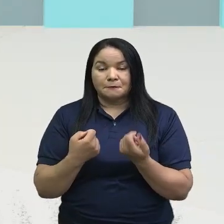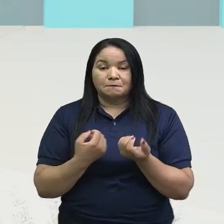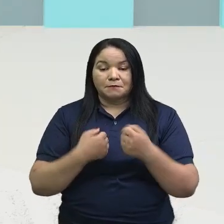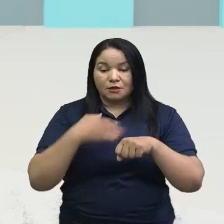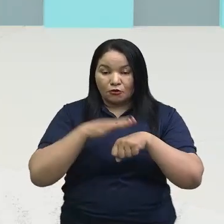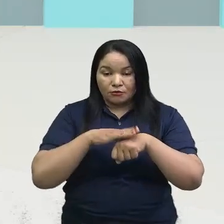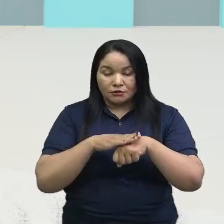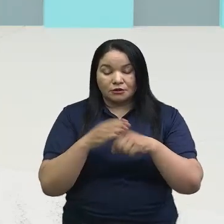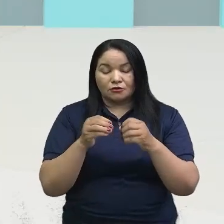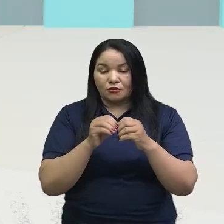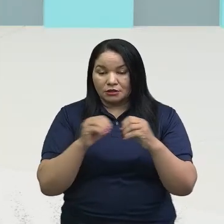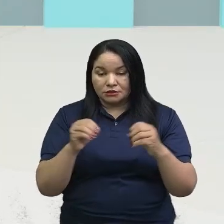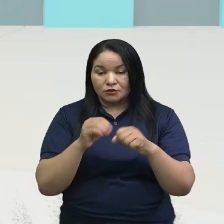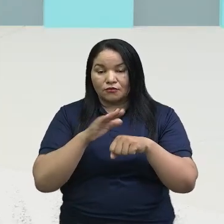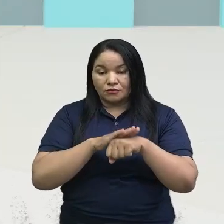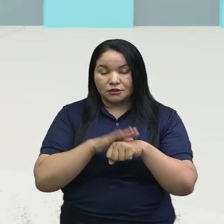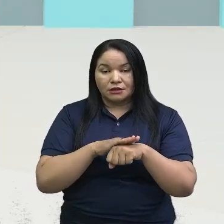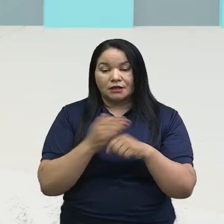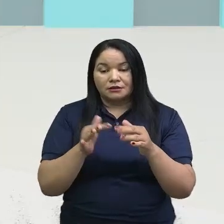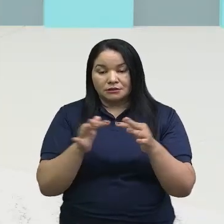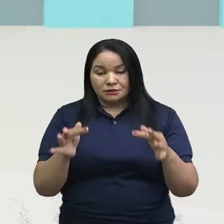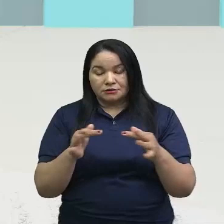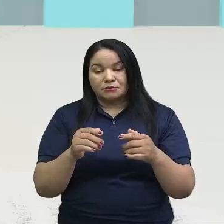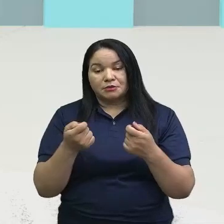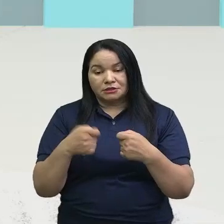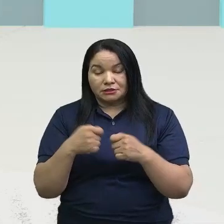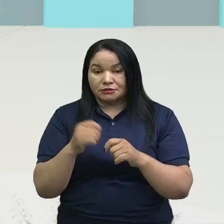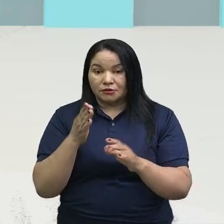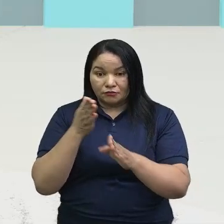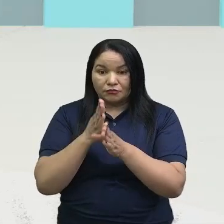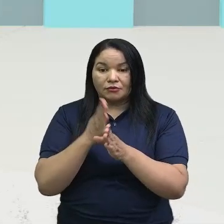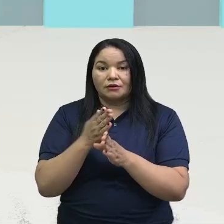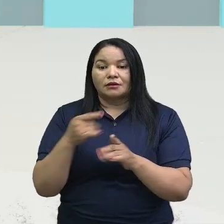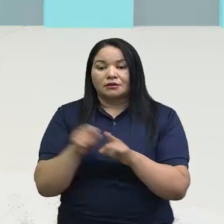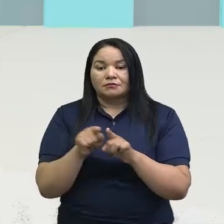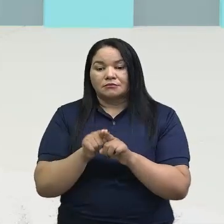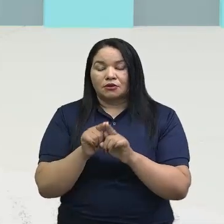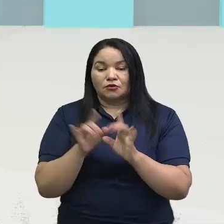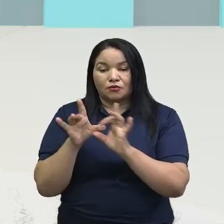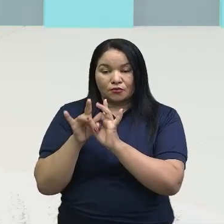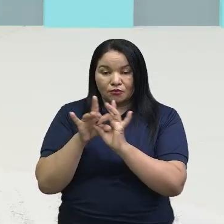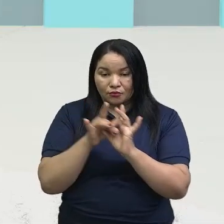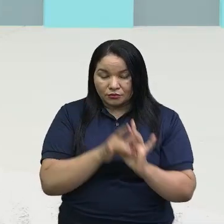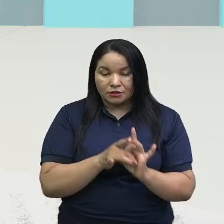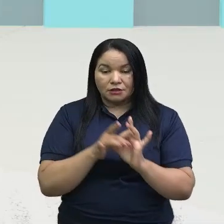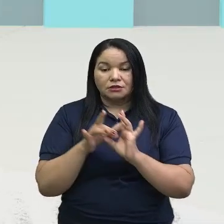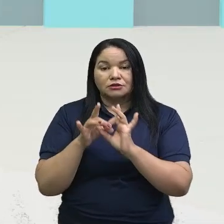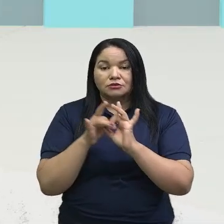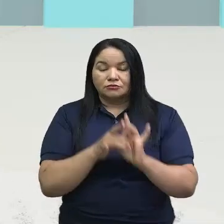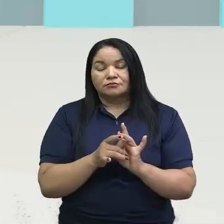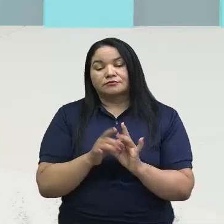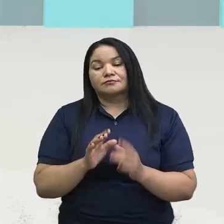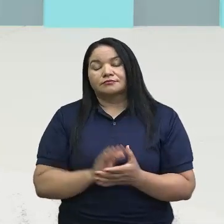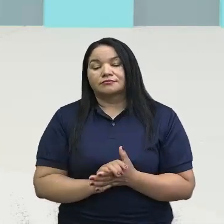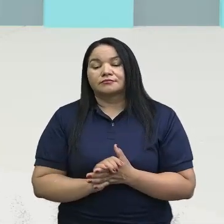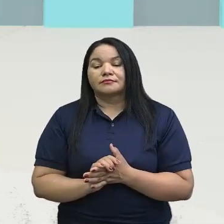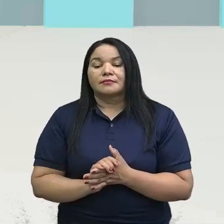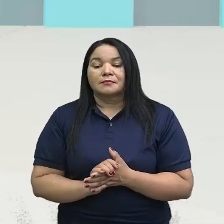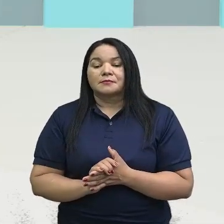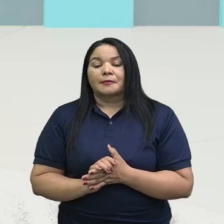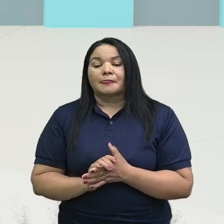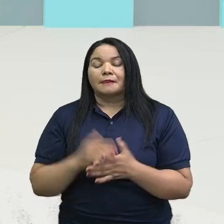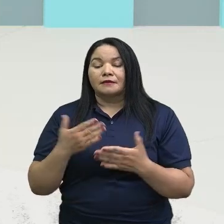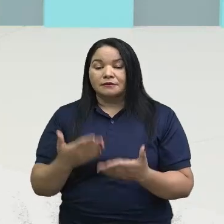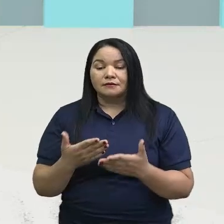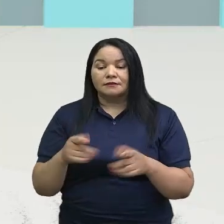precisa identificar o sentido de cada uma das conjunções de acordo com o contexto em que elas estão colocadas. E elas